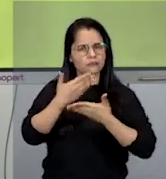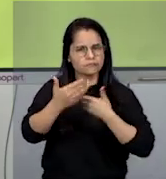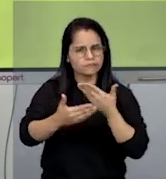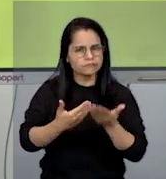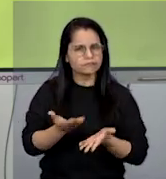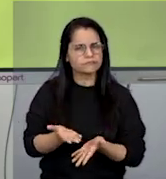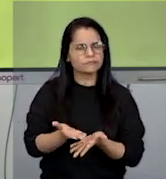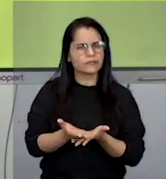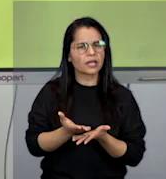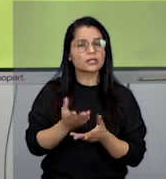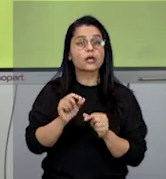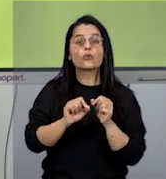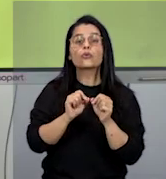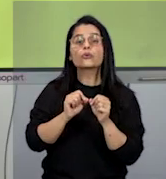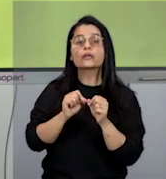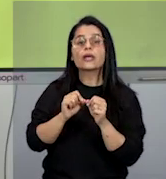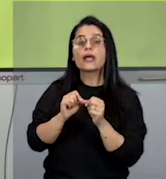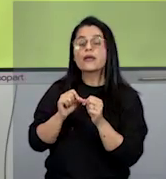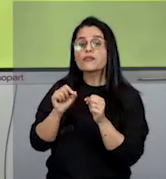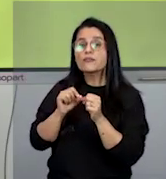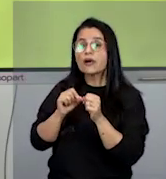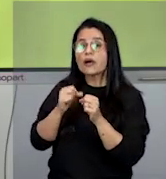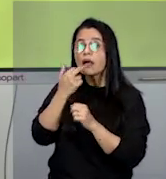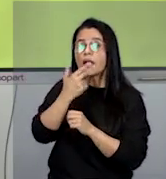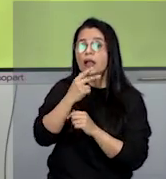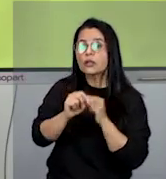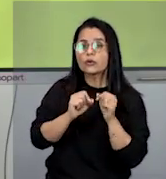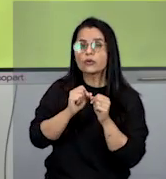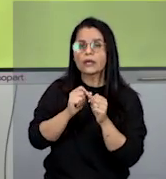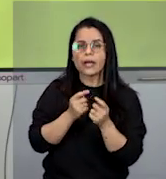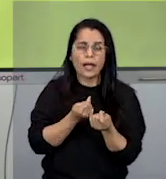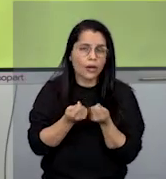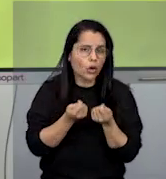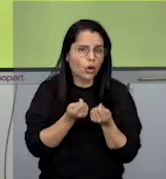desenvolvida. O que desenvolve uma língua? É o desenvolvimento